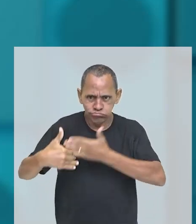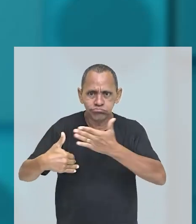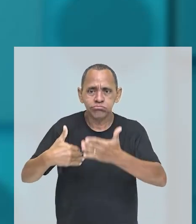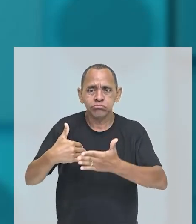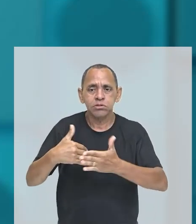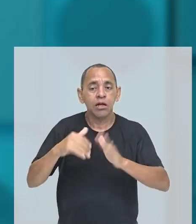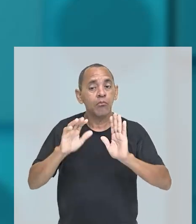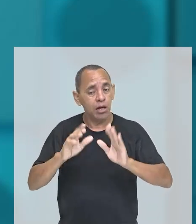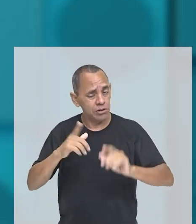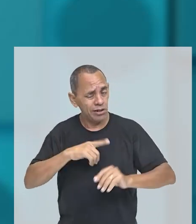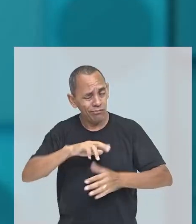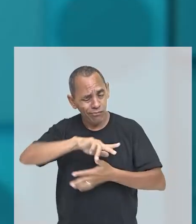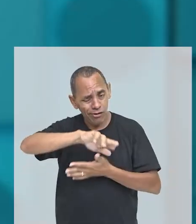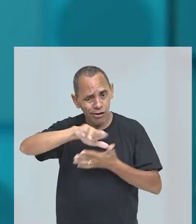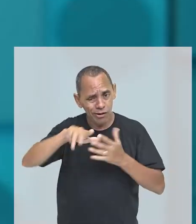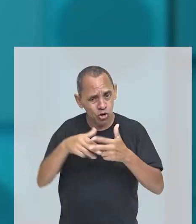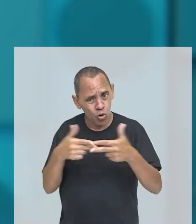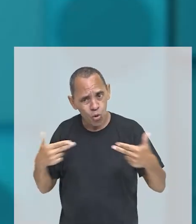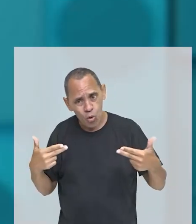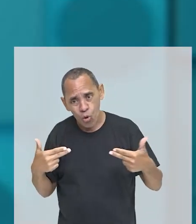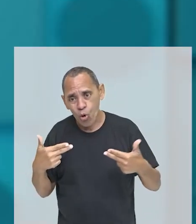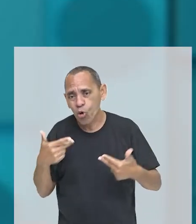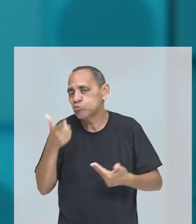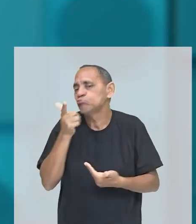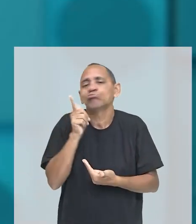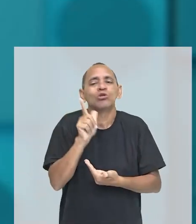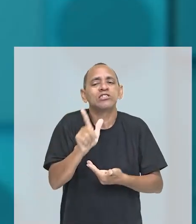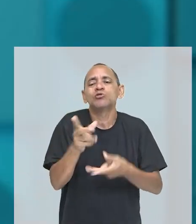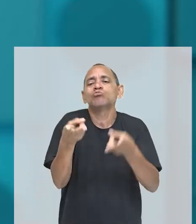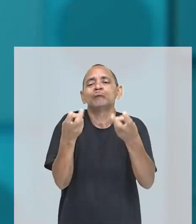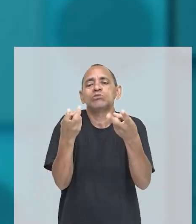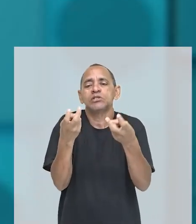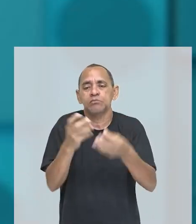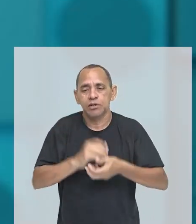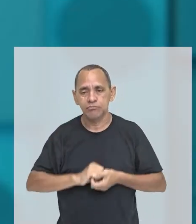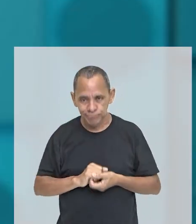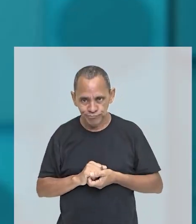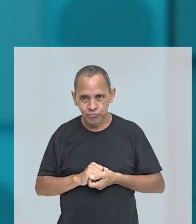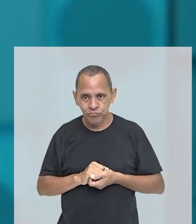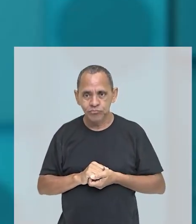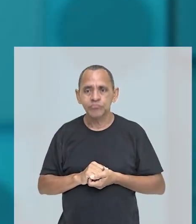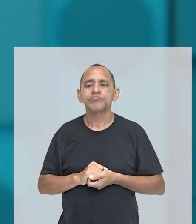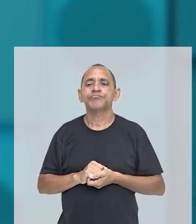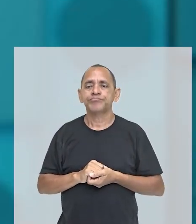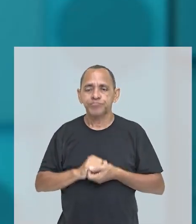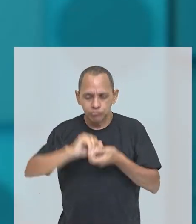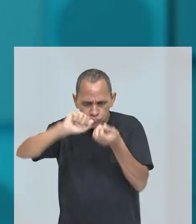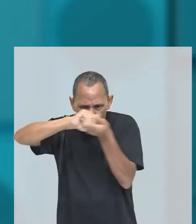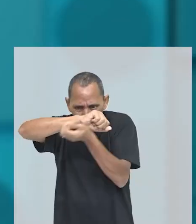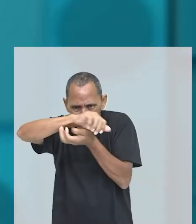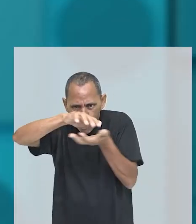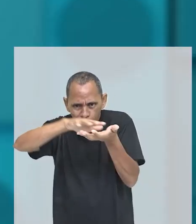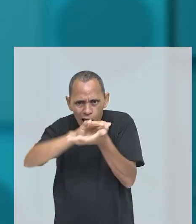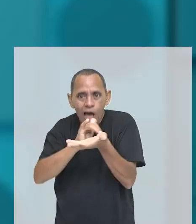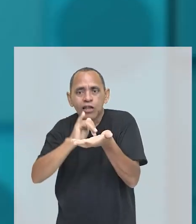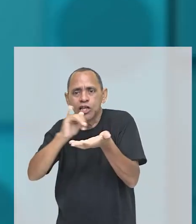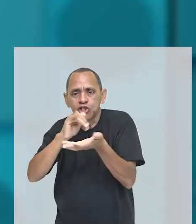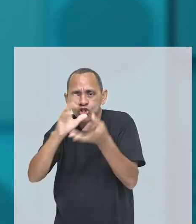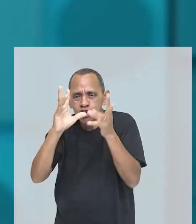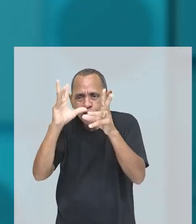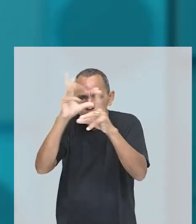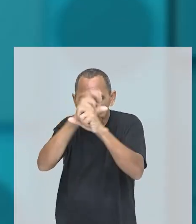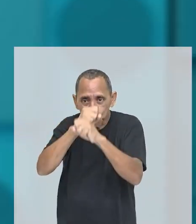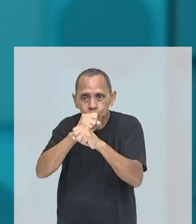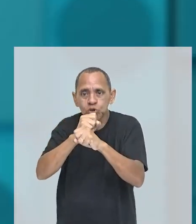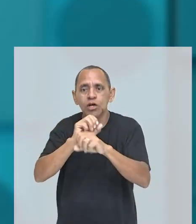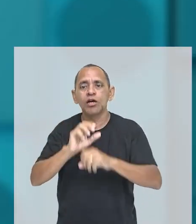muita coisa que nós não sabemos. A própria energia escura, a própria matéria, né? Nós não sabemos exatamente o que é, sabe-se que existe,